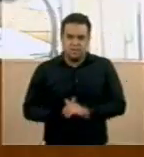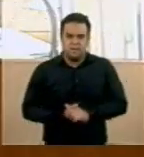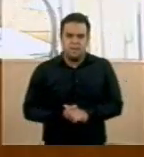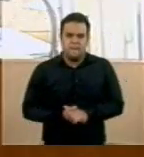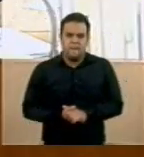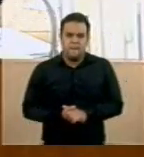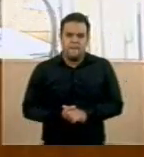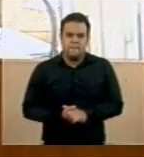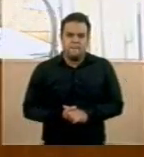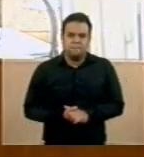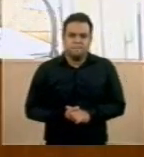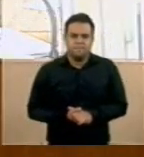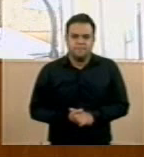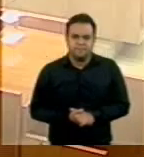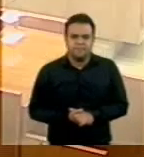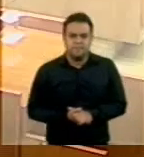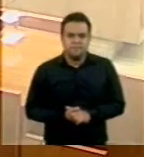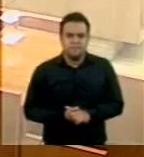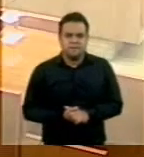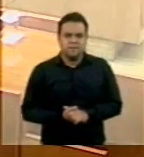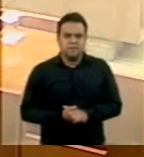Quarta-feira, a sequência. Até acabei de